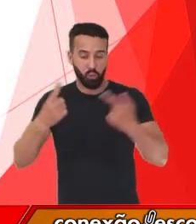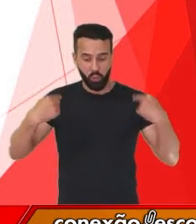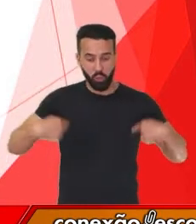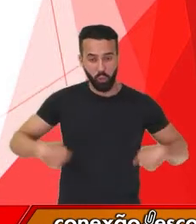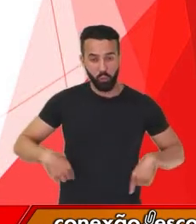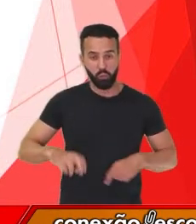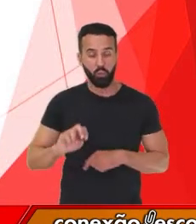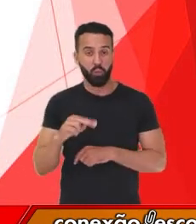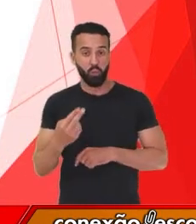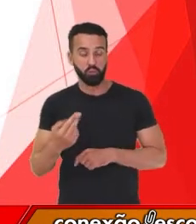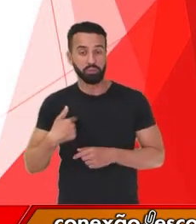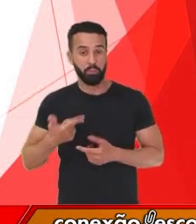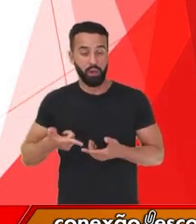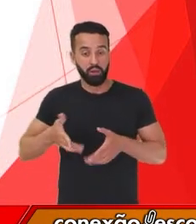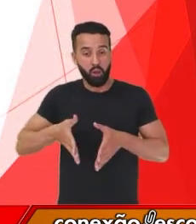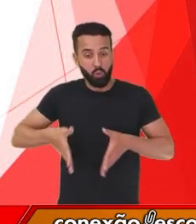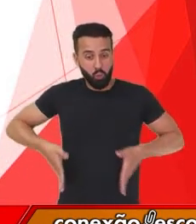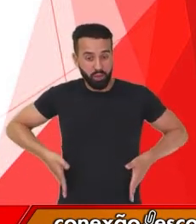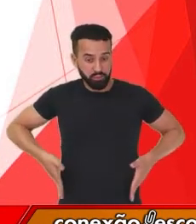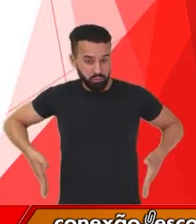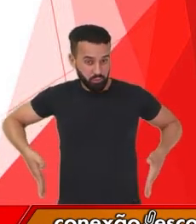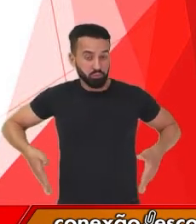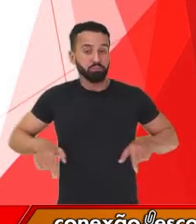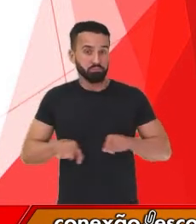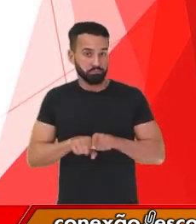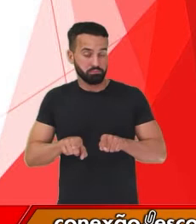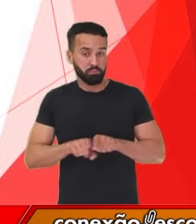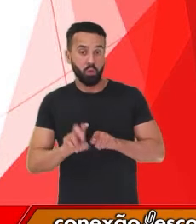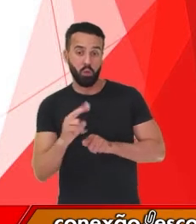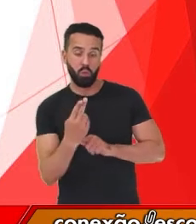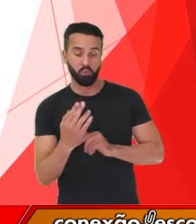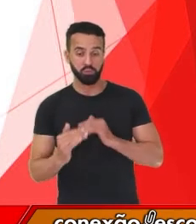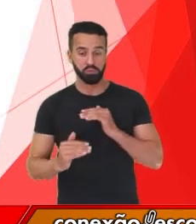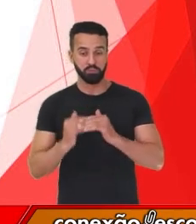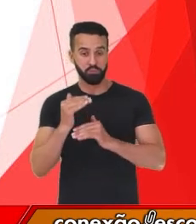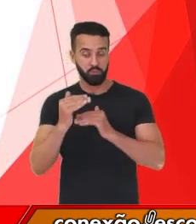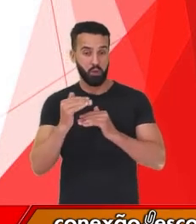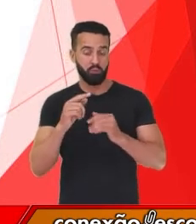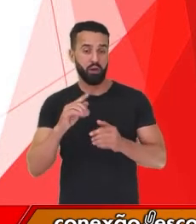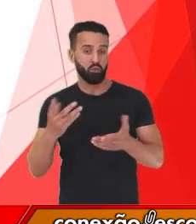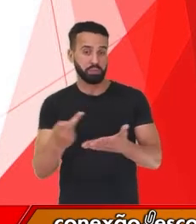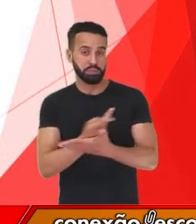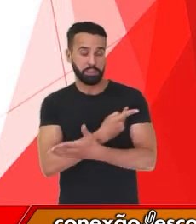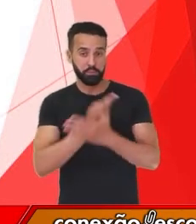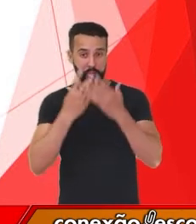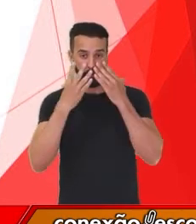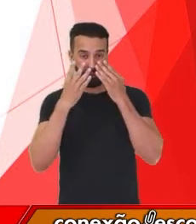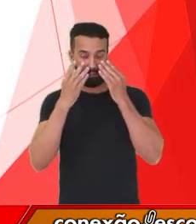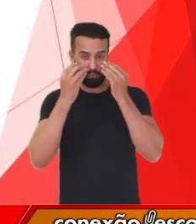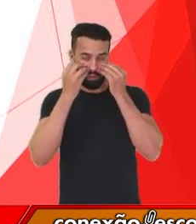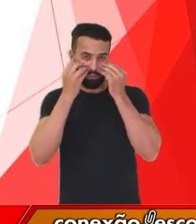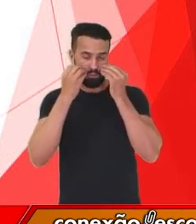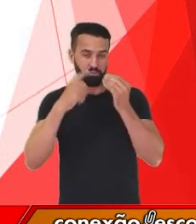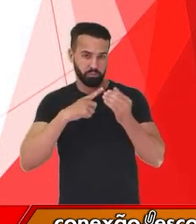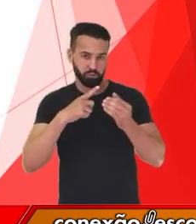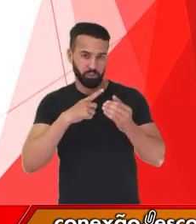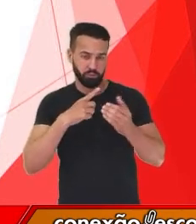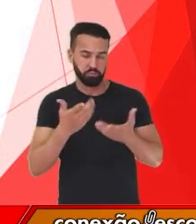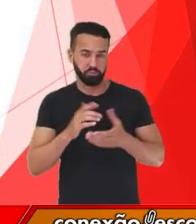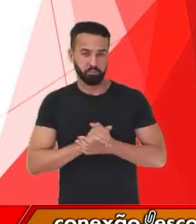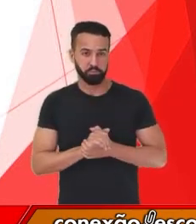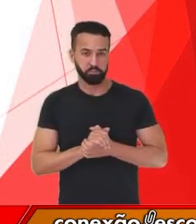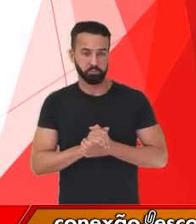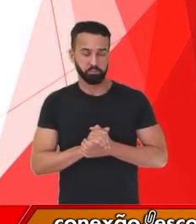alargamento do quadril, assim como o desenvolvimento das mamas. Já em relação ao